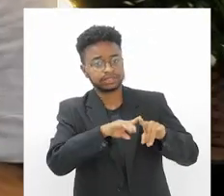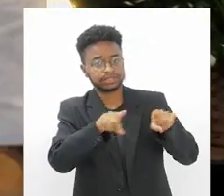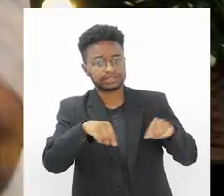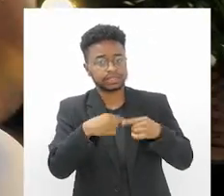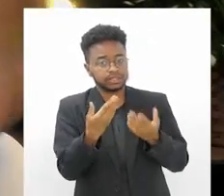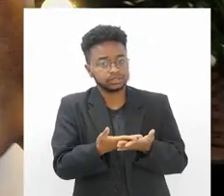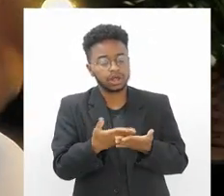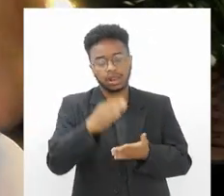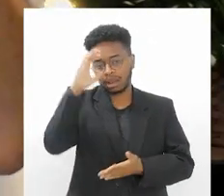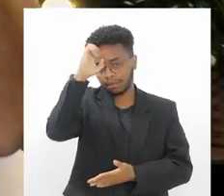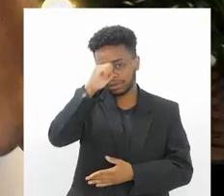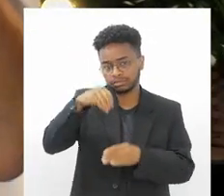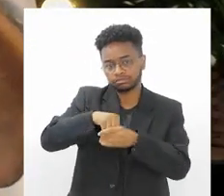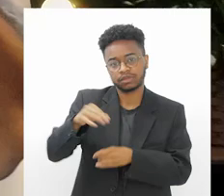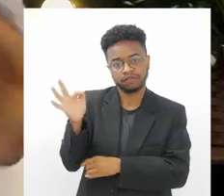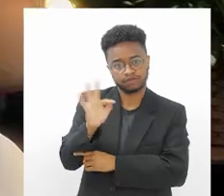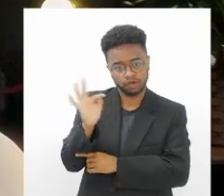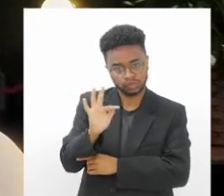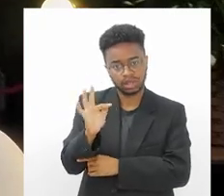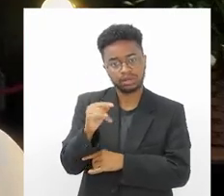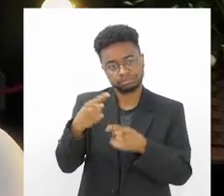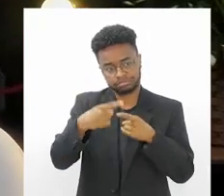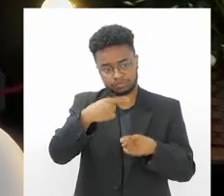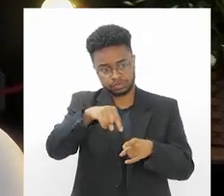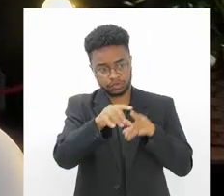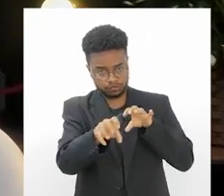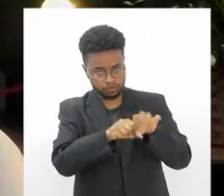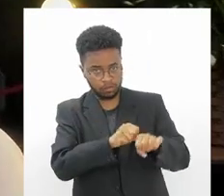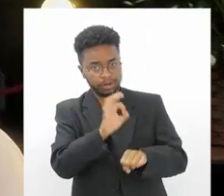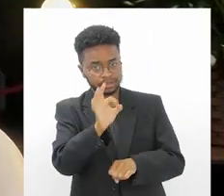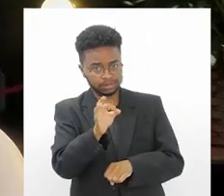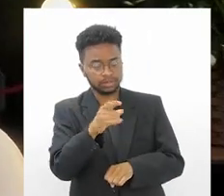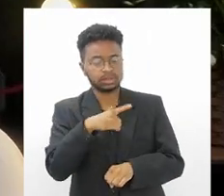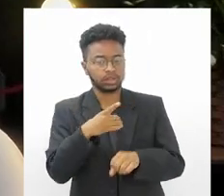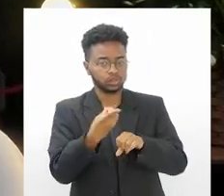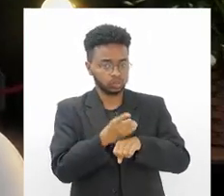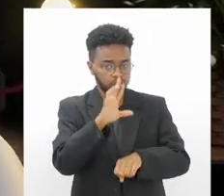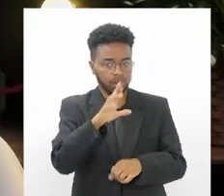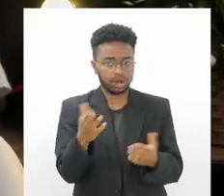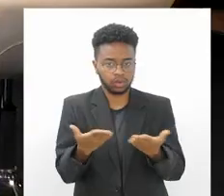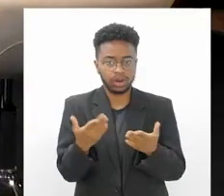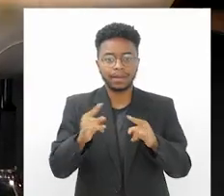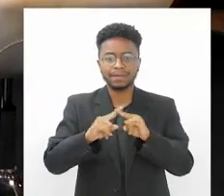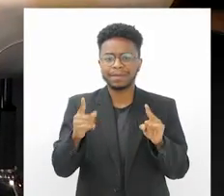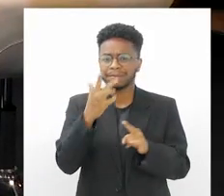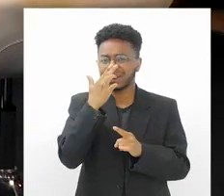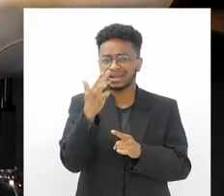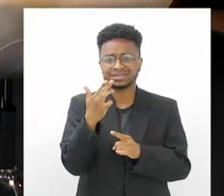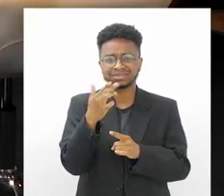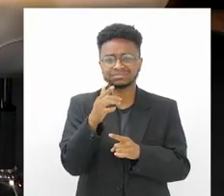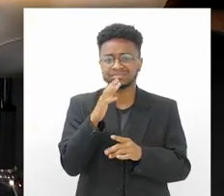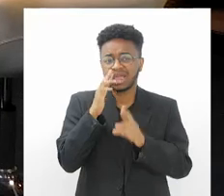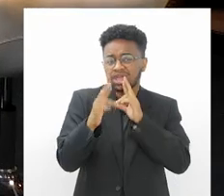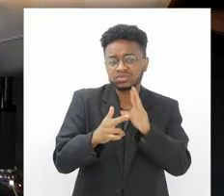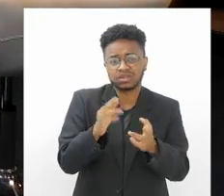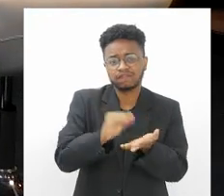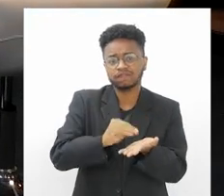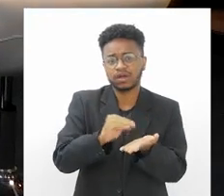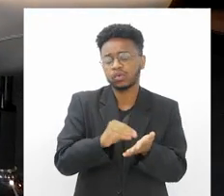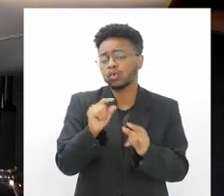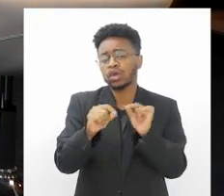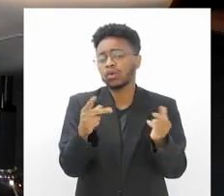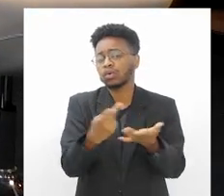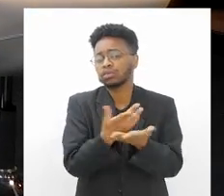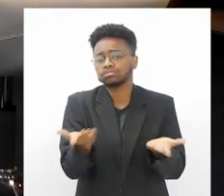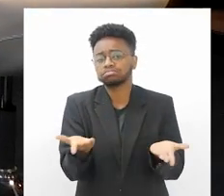aula, aprenderam lá na faculdade para vocês estarem formados, terem o doutorado. Sim, e tudo claro. Mais, mas o negócio não parece que não está dando resultado. O que